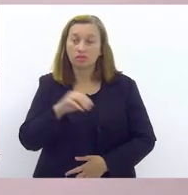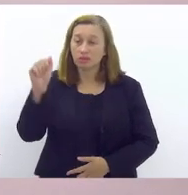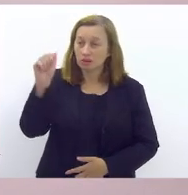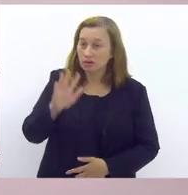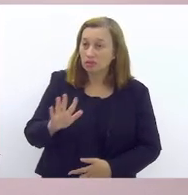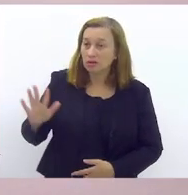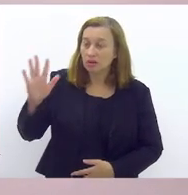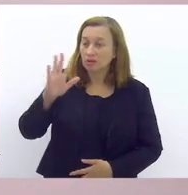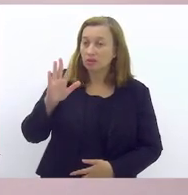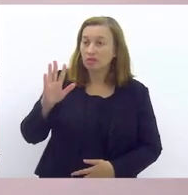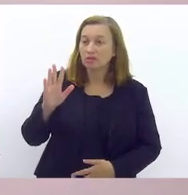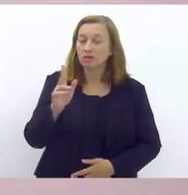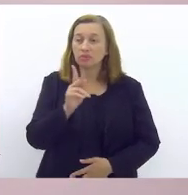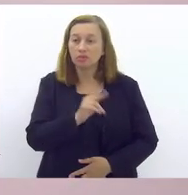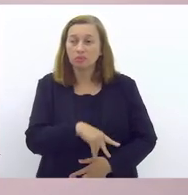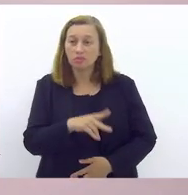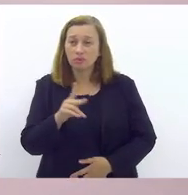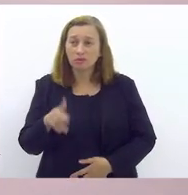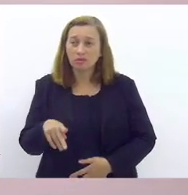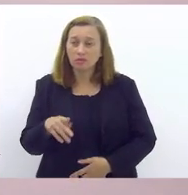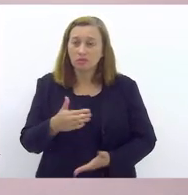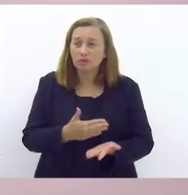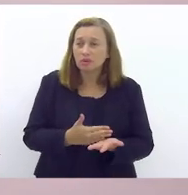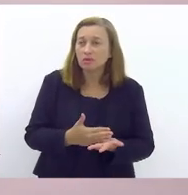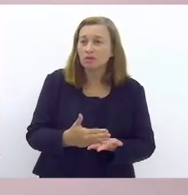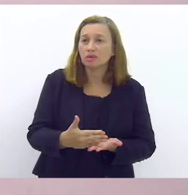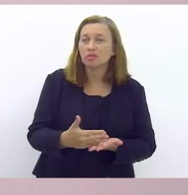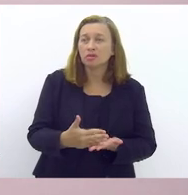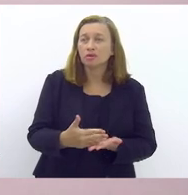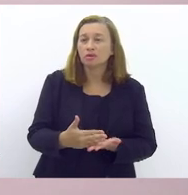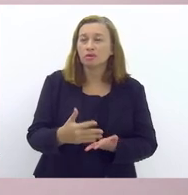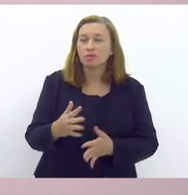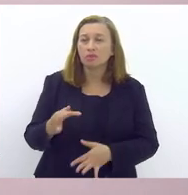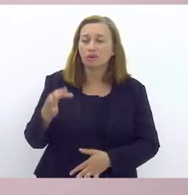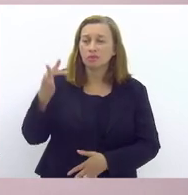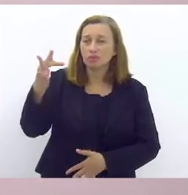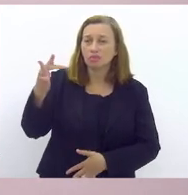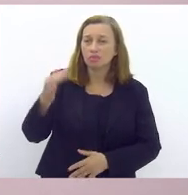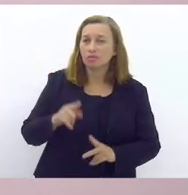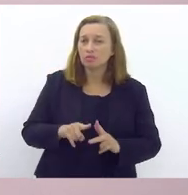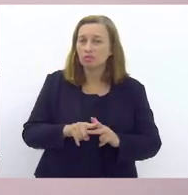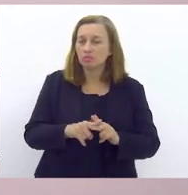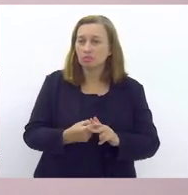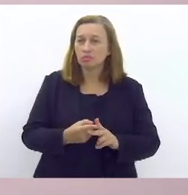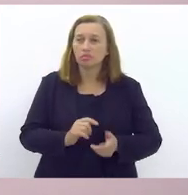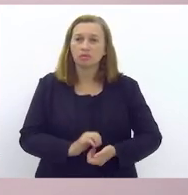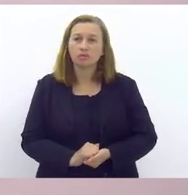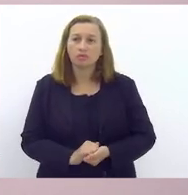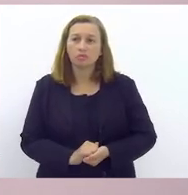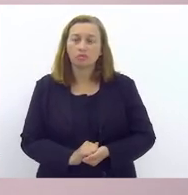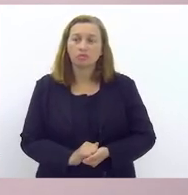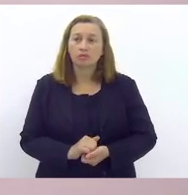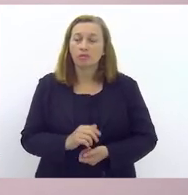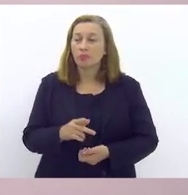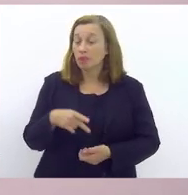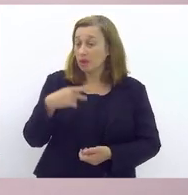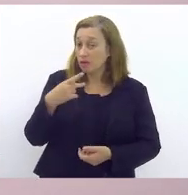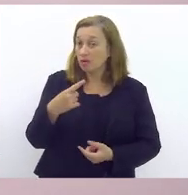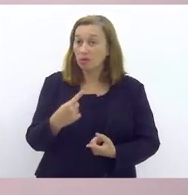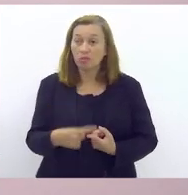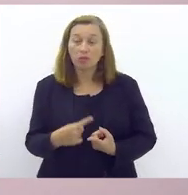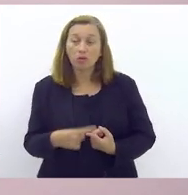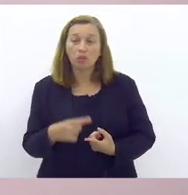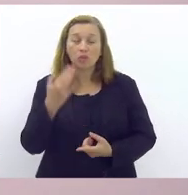carreira do magistério é um ponto de partida para uma futura reparação. Eu digo isto, pois